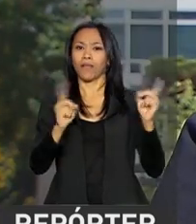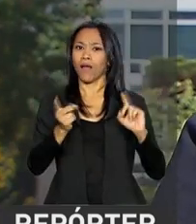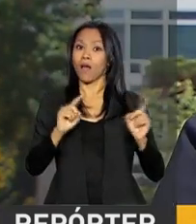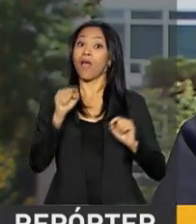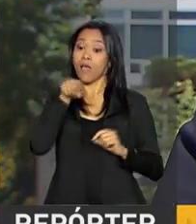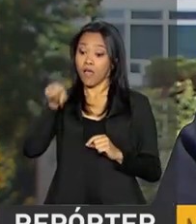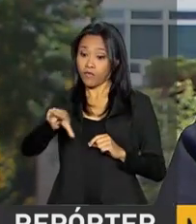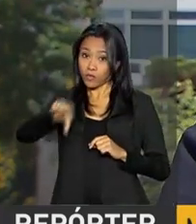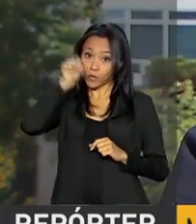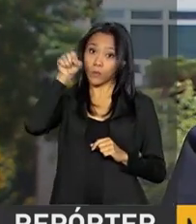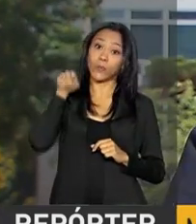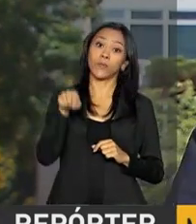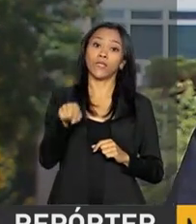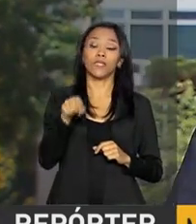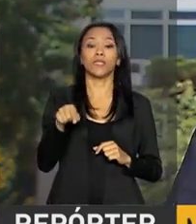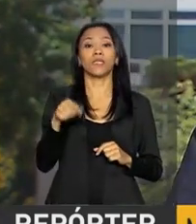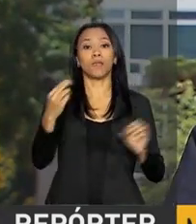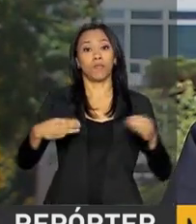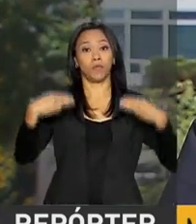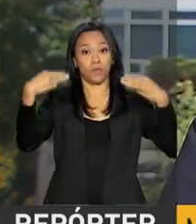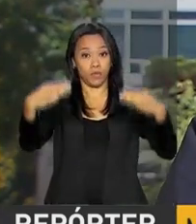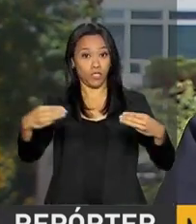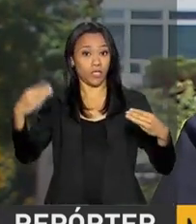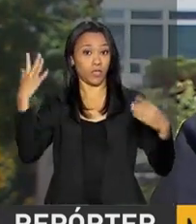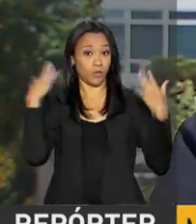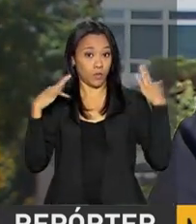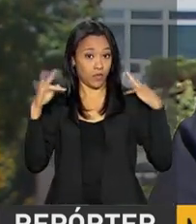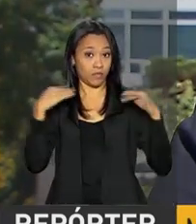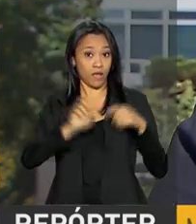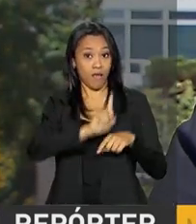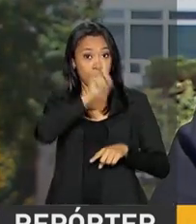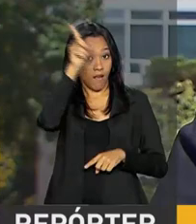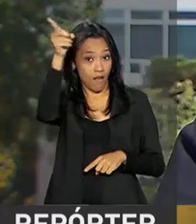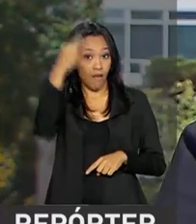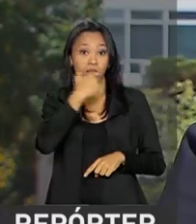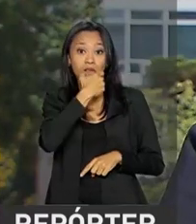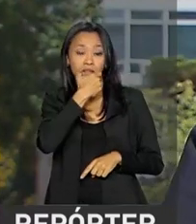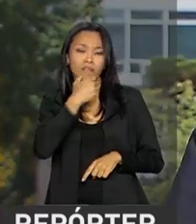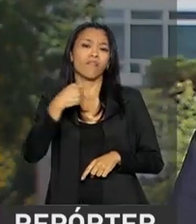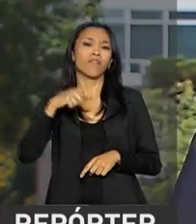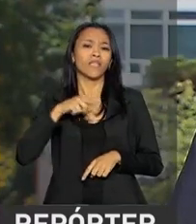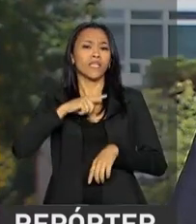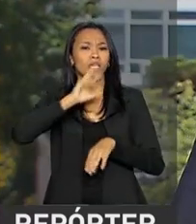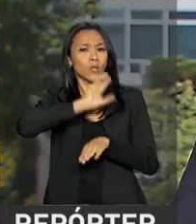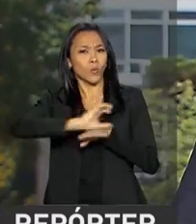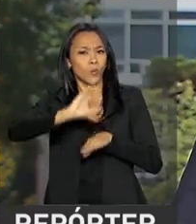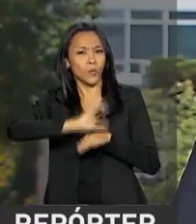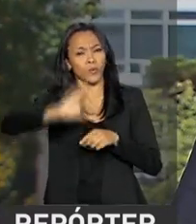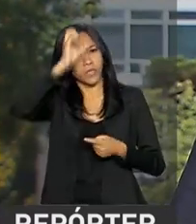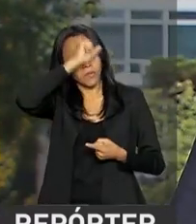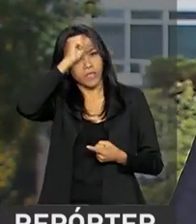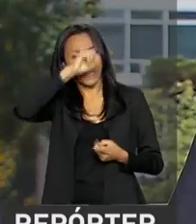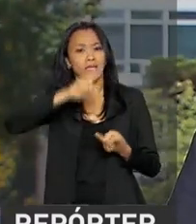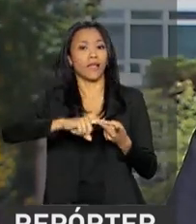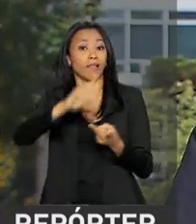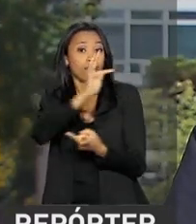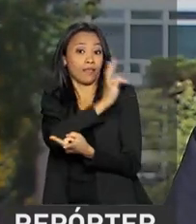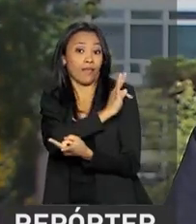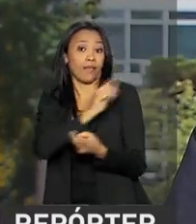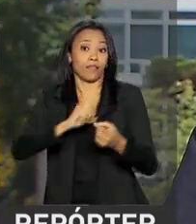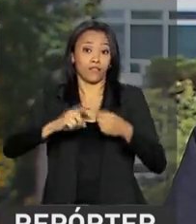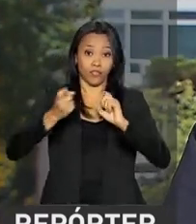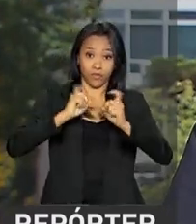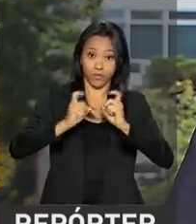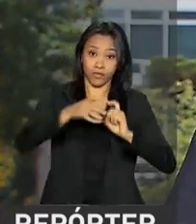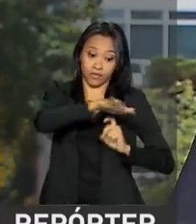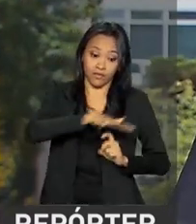qualificação internacional do ministério do turismo lá na inglaterra ela vai passar por cursos de aperfeiçoamento e aprender técnicas de gestão em hotelaria